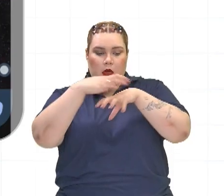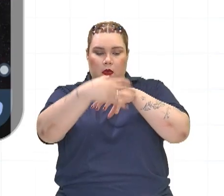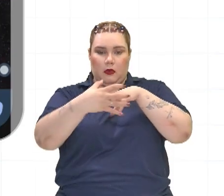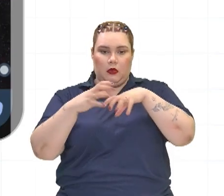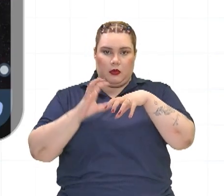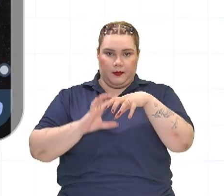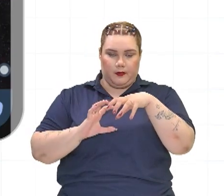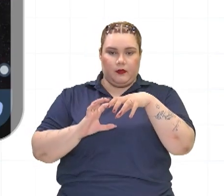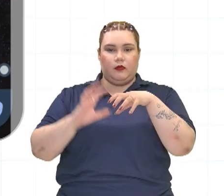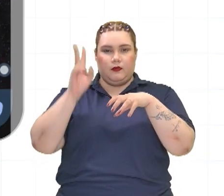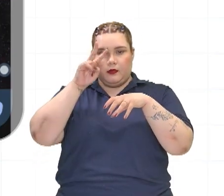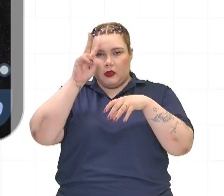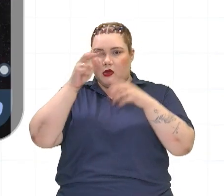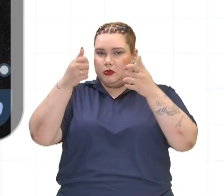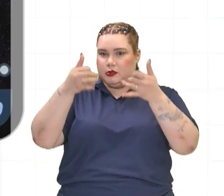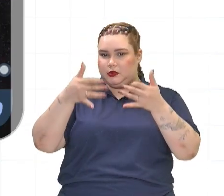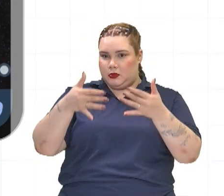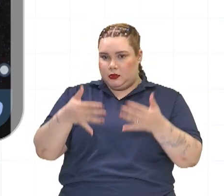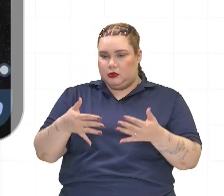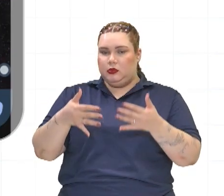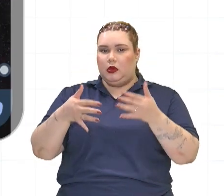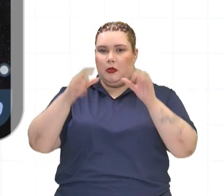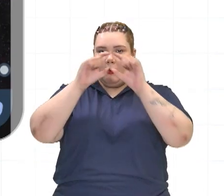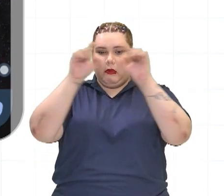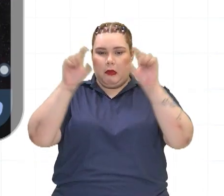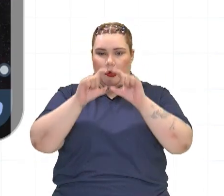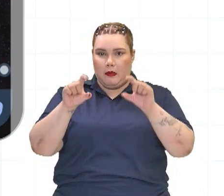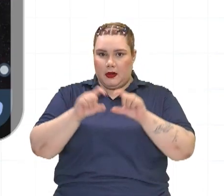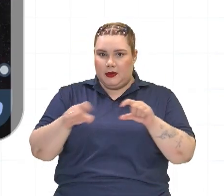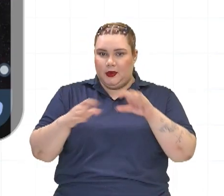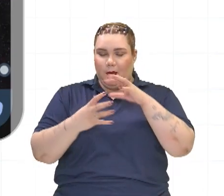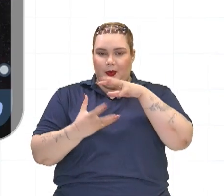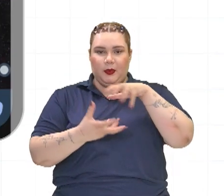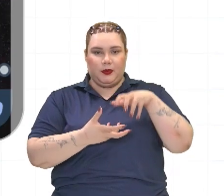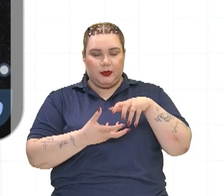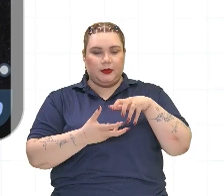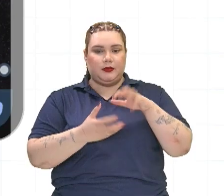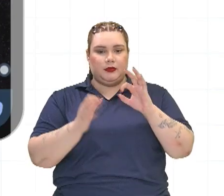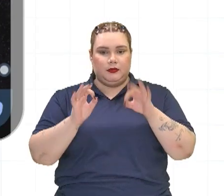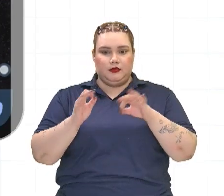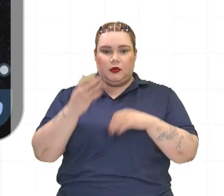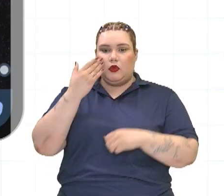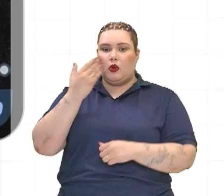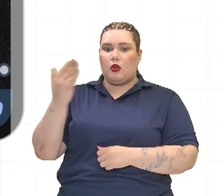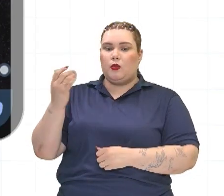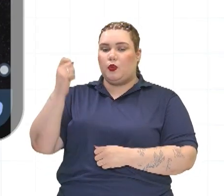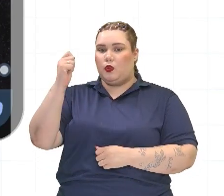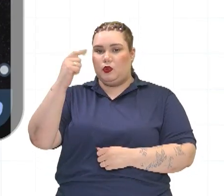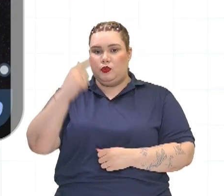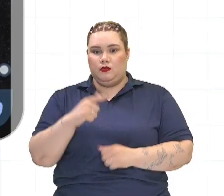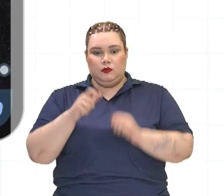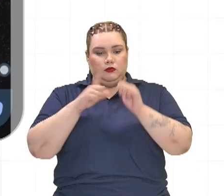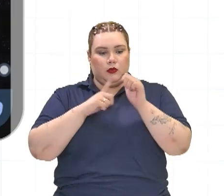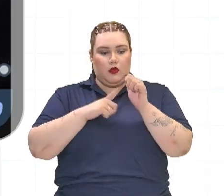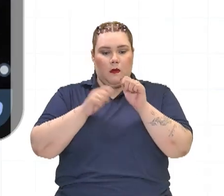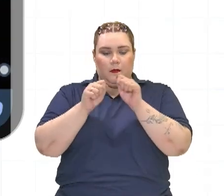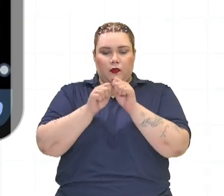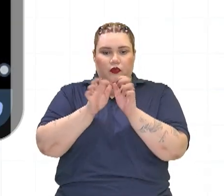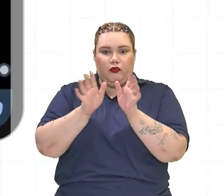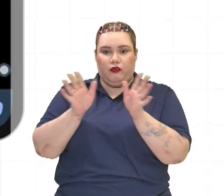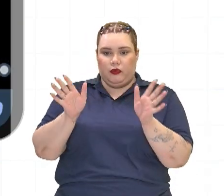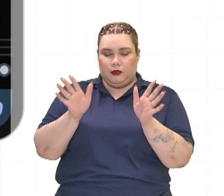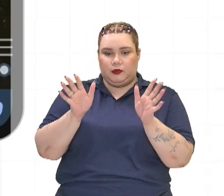zonas temperadas e muito menos esses raios solares são obtidos nas zonas